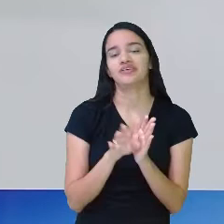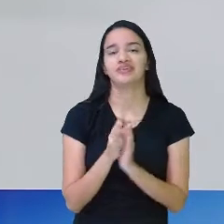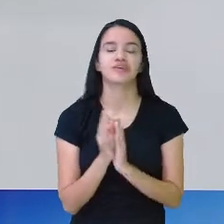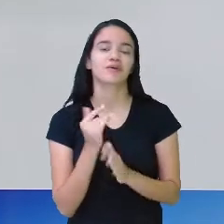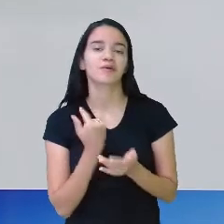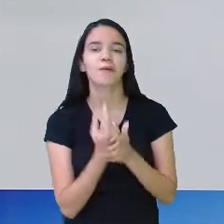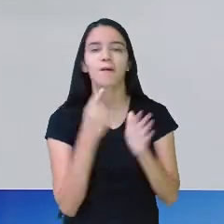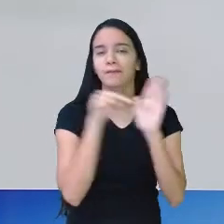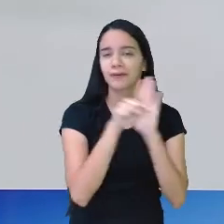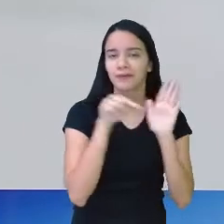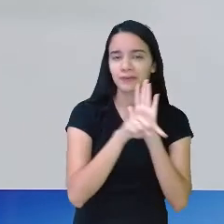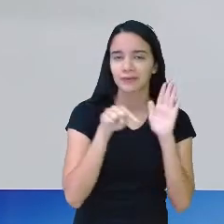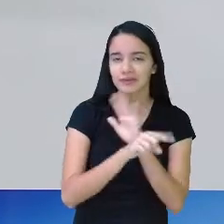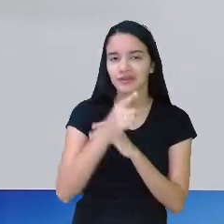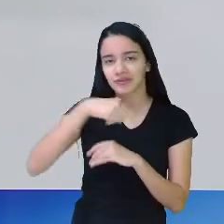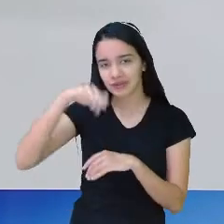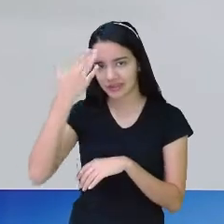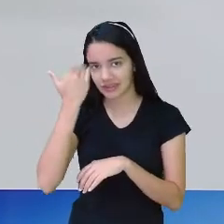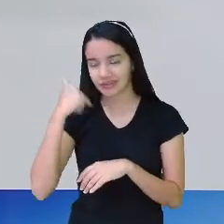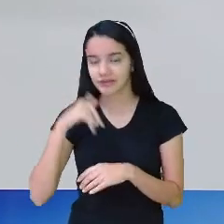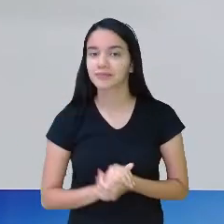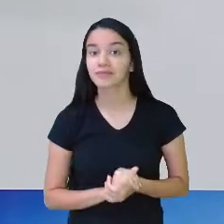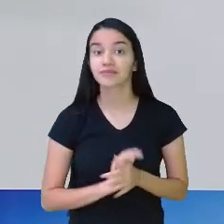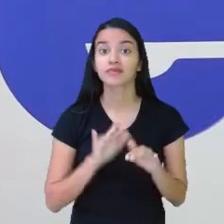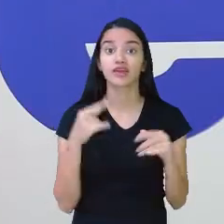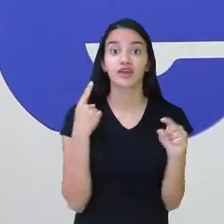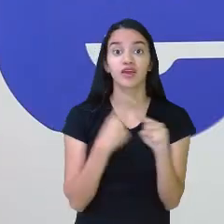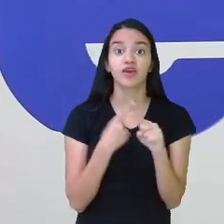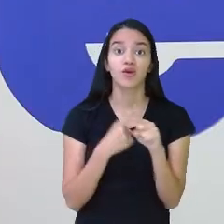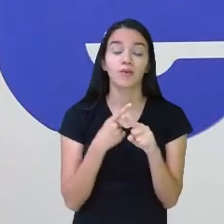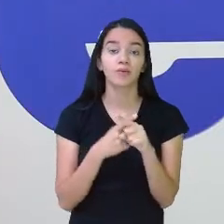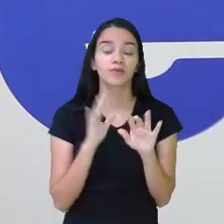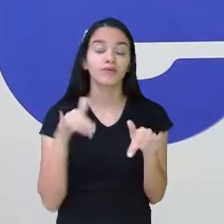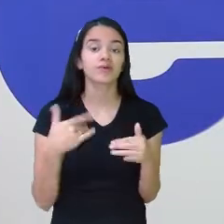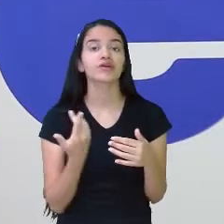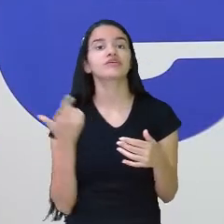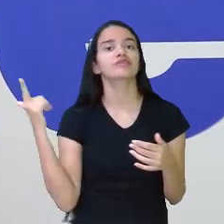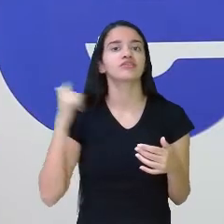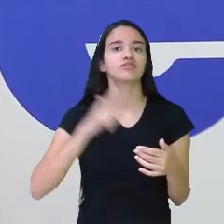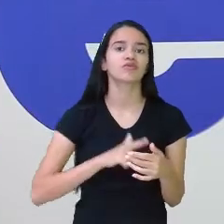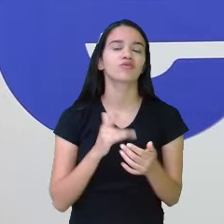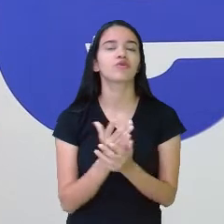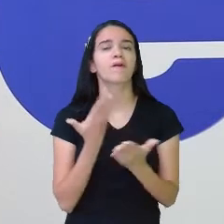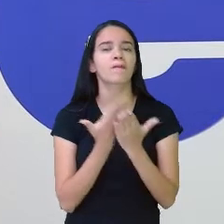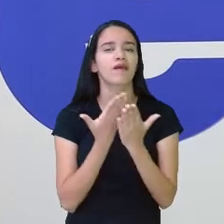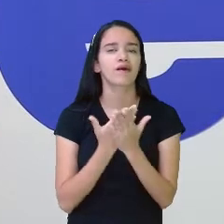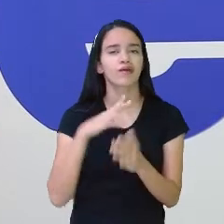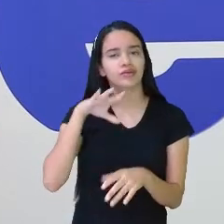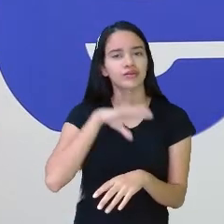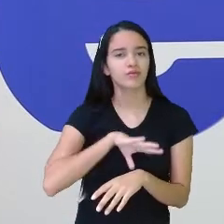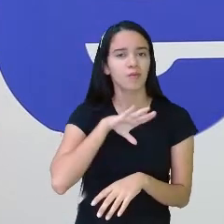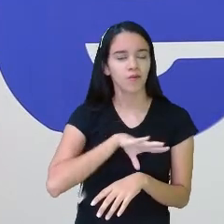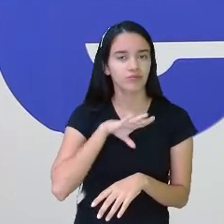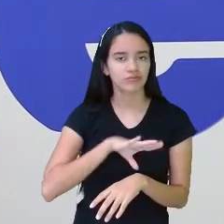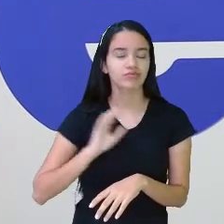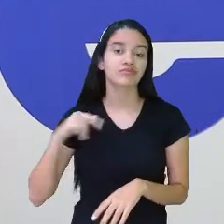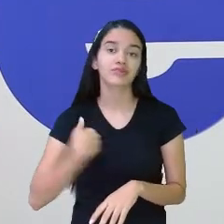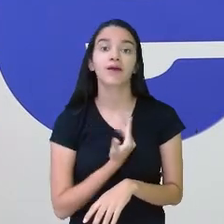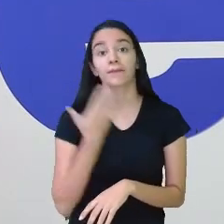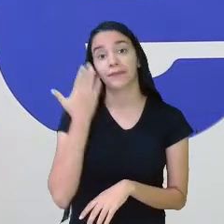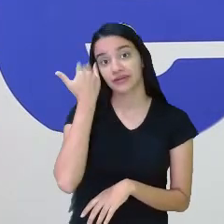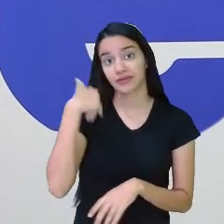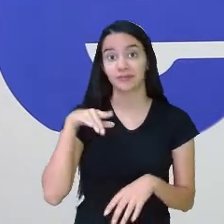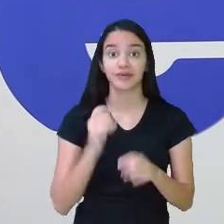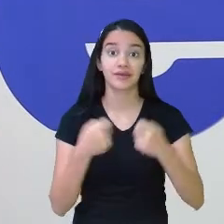né? Vocês sabem o que é E, terra e indígena? até porque, voltando aí de novo para a aula de português hoje, falava justamente que a gente, para saber, a